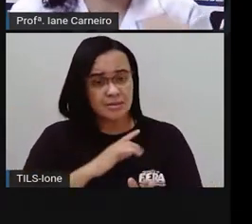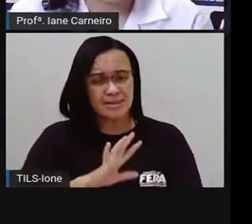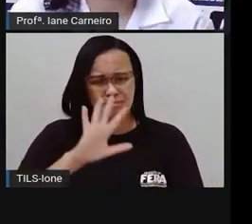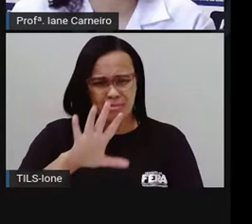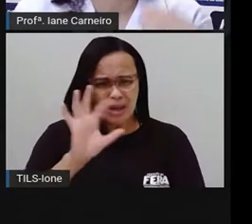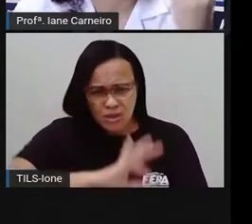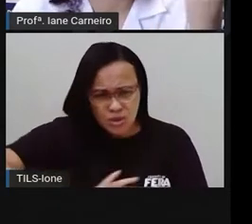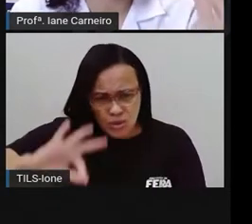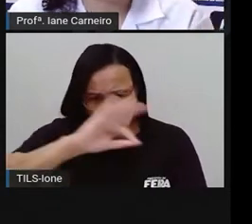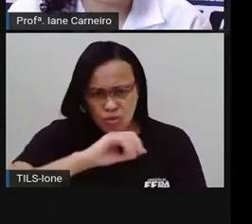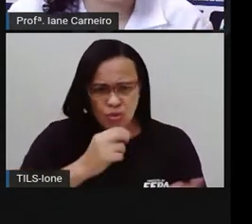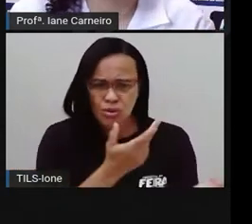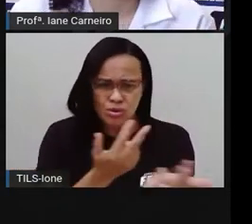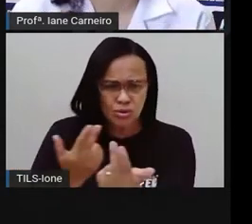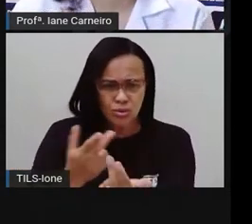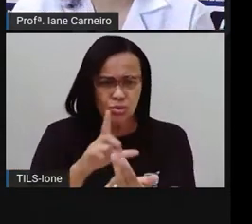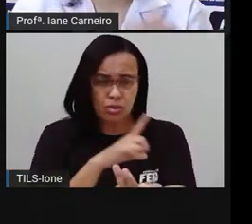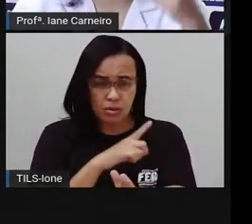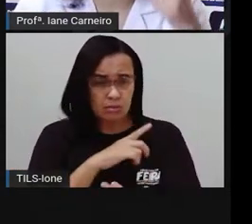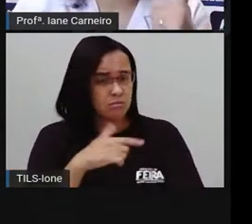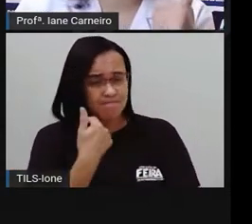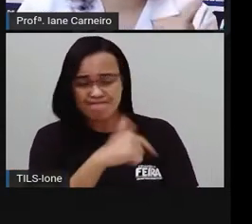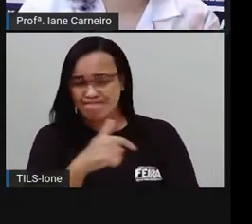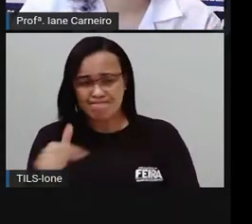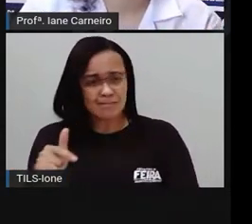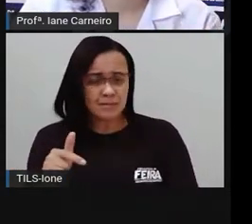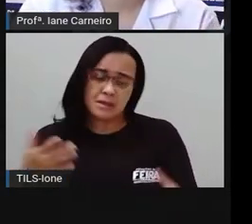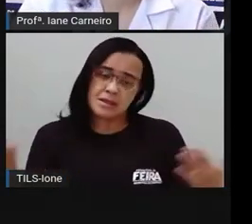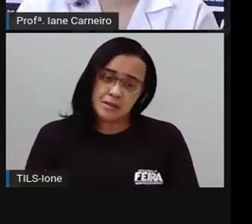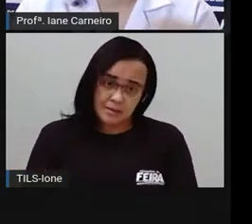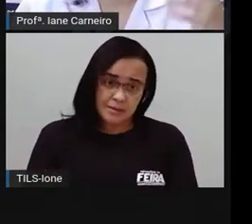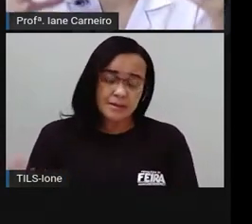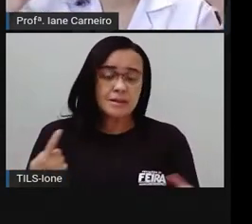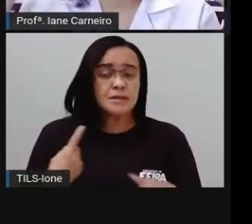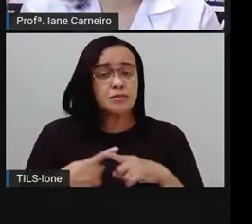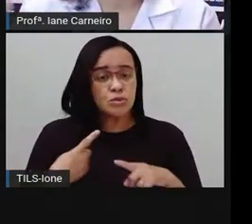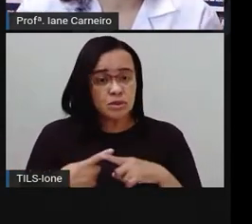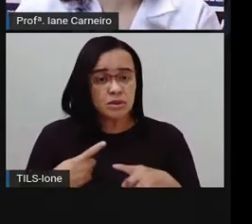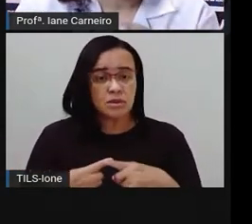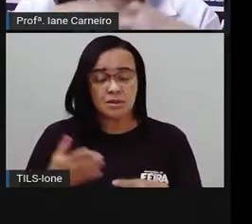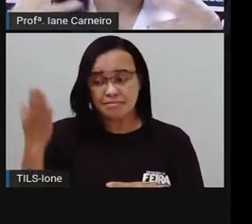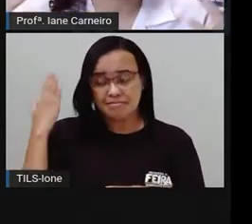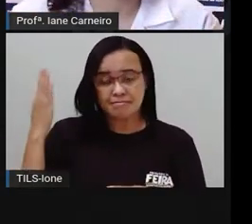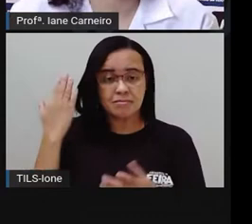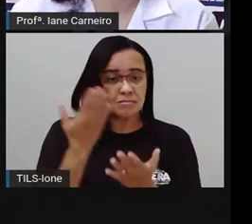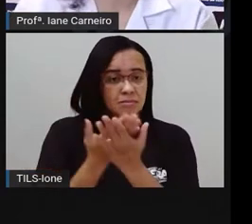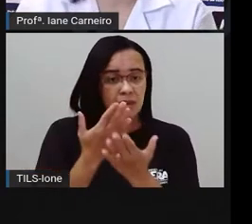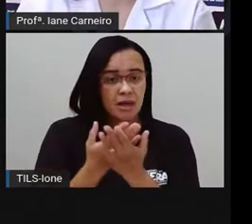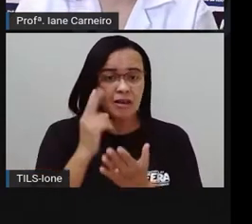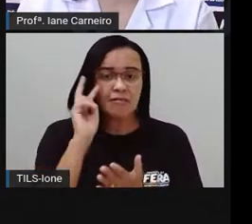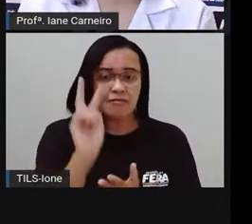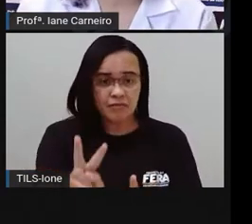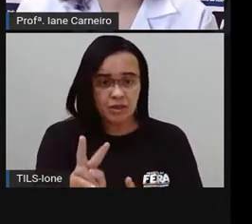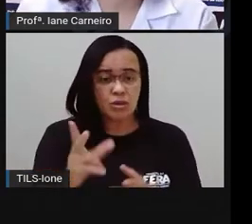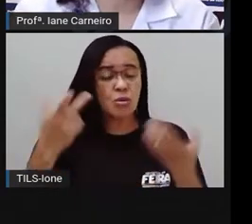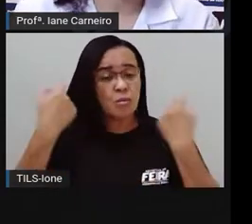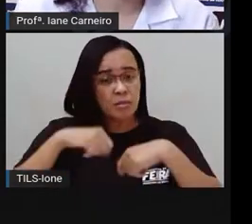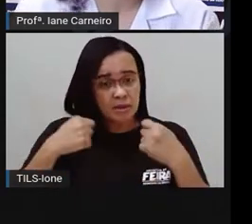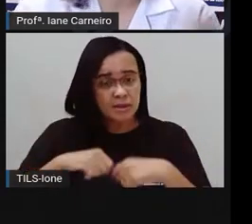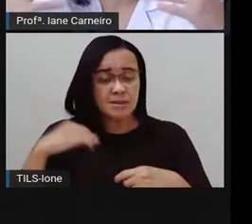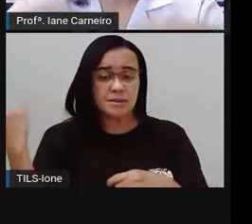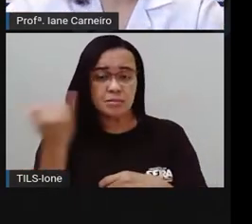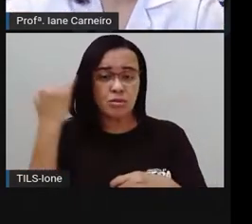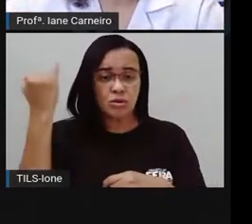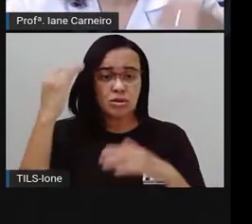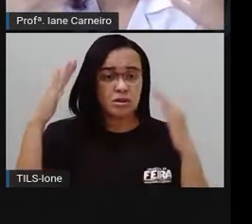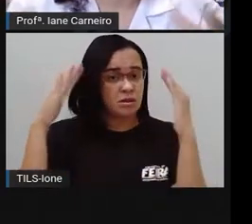ter uma casa, uma moradia, né? E aí, como a gente viu nas aulas anteriores, uma moradia harmoniosa, né? Porque não adianta nada,